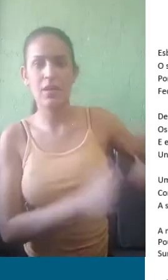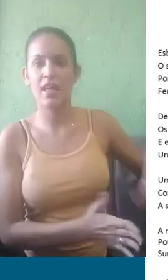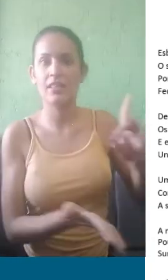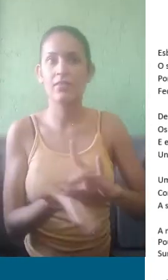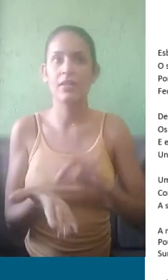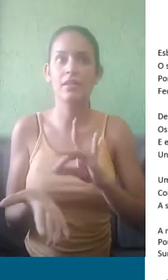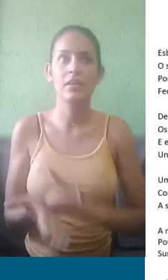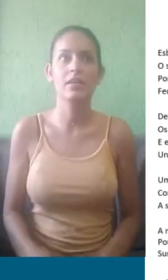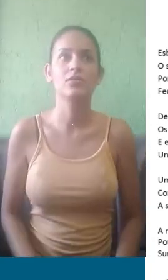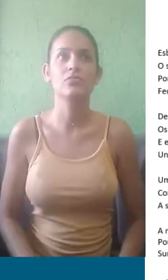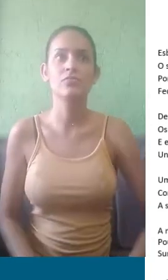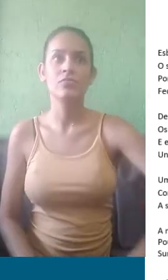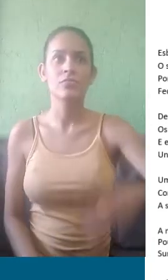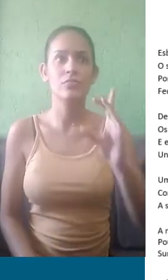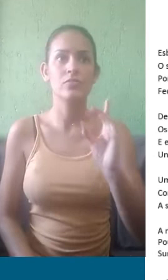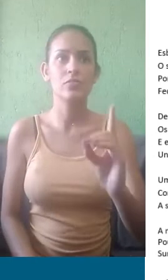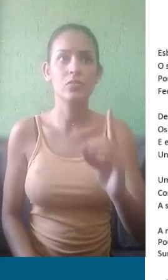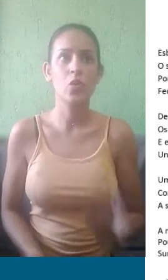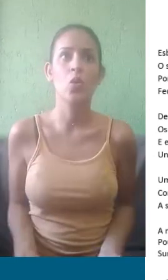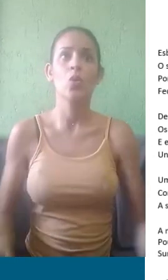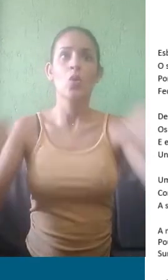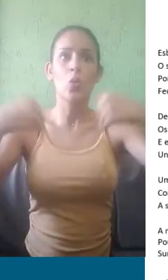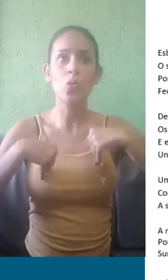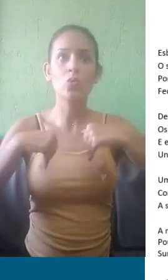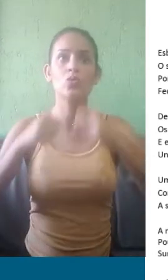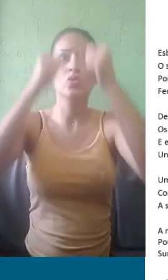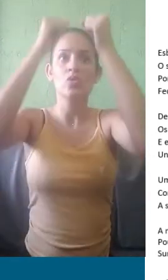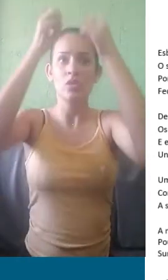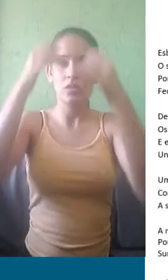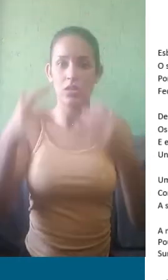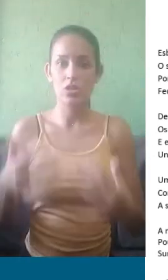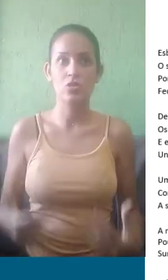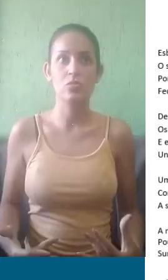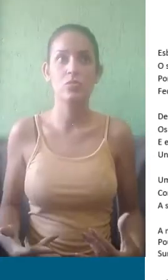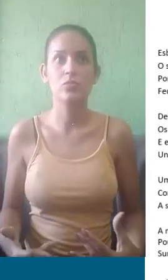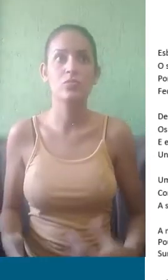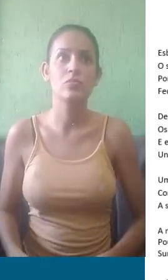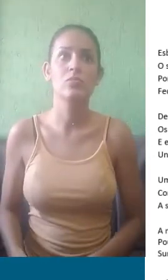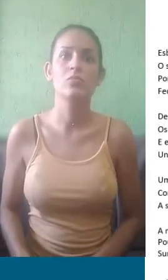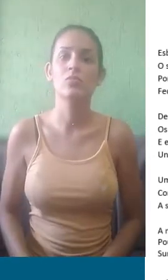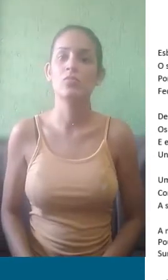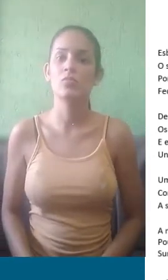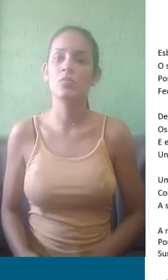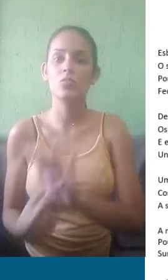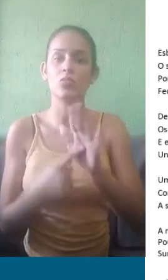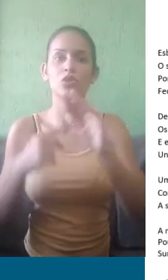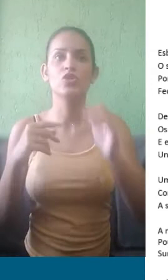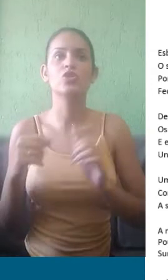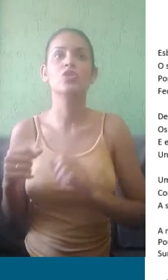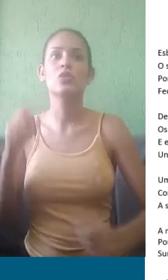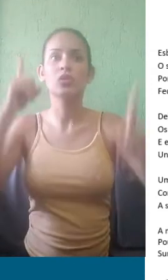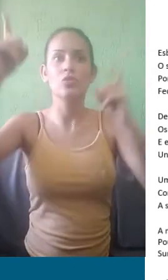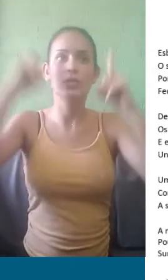descrição como meio de expressividade, e letra E, o vínculo a temas comuns à antiguidade